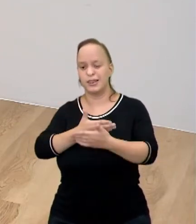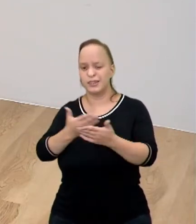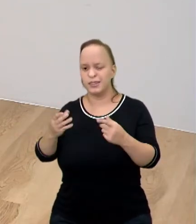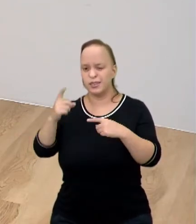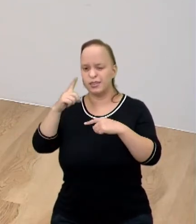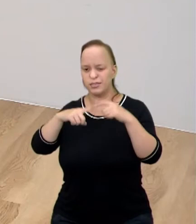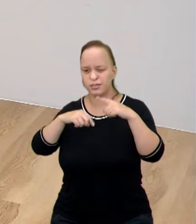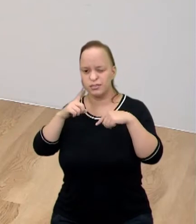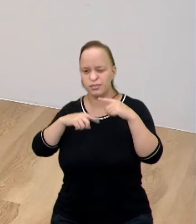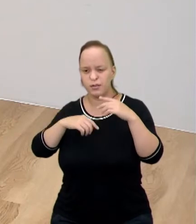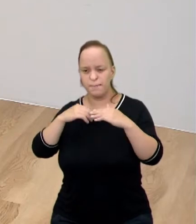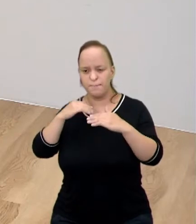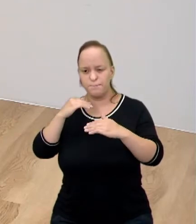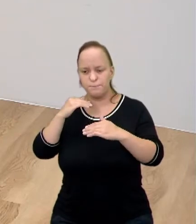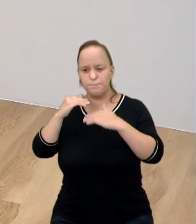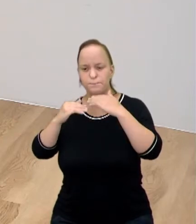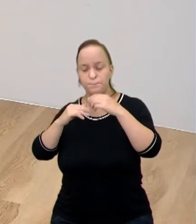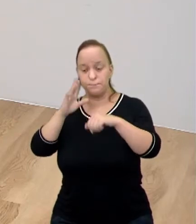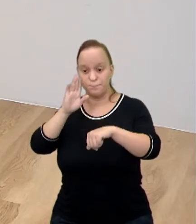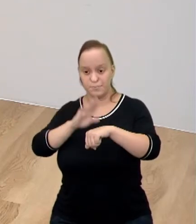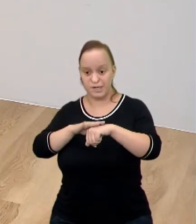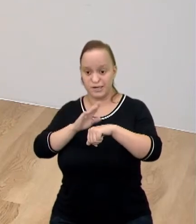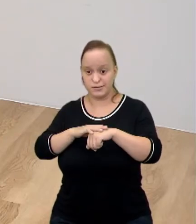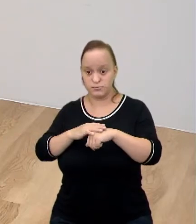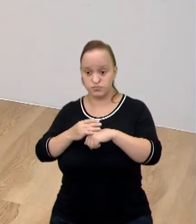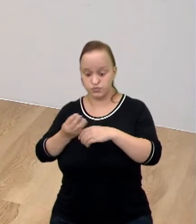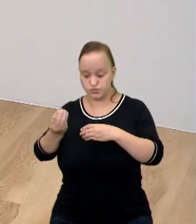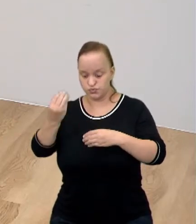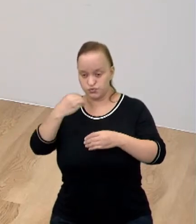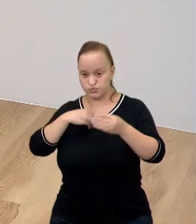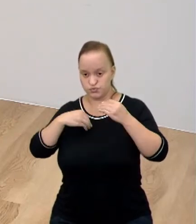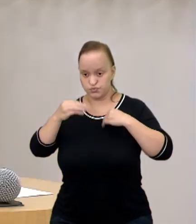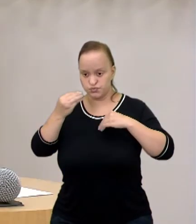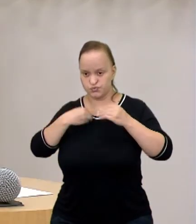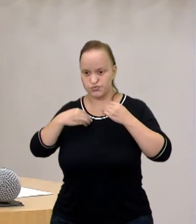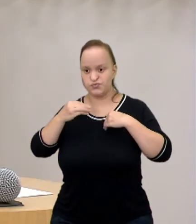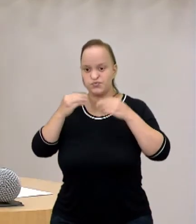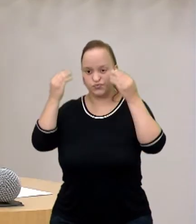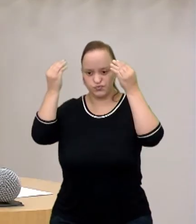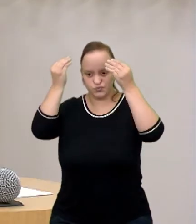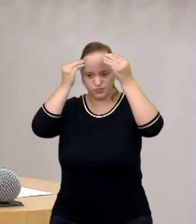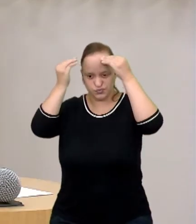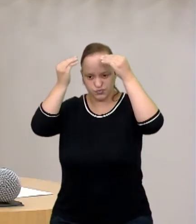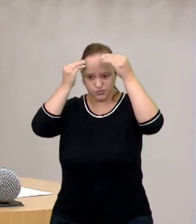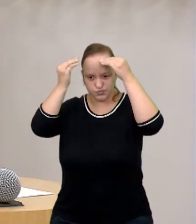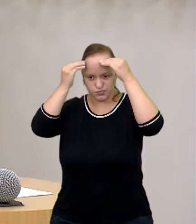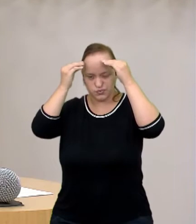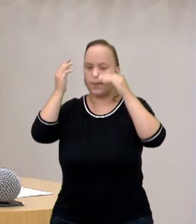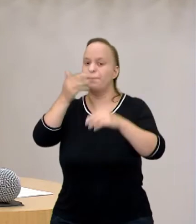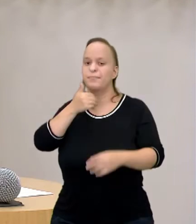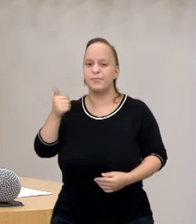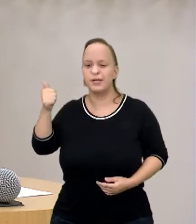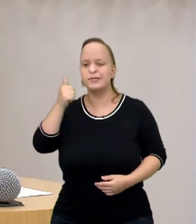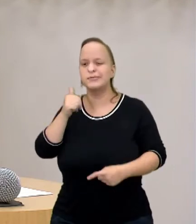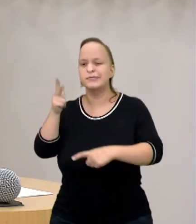ferramenta a gente tiver, melhor, certo, turma? Então tô começando já a trazer vídeos com essa linguagem pra gente já ir